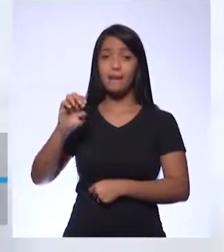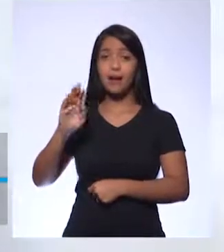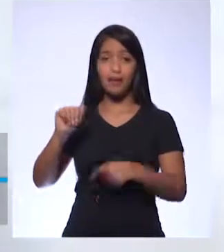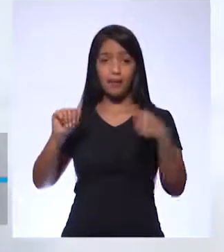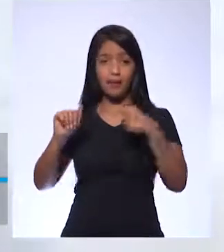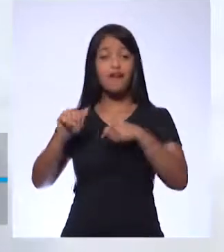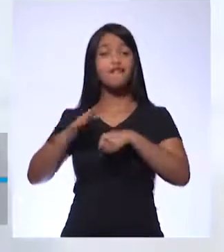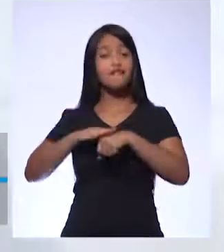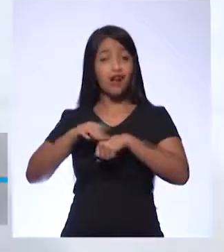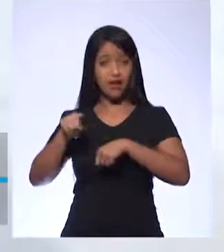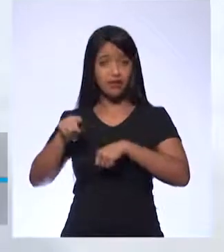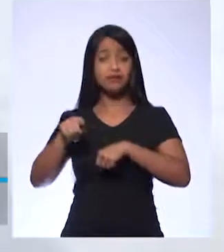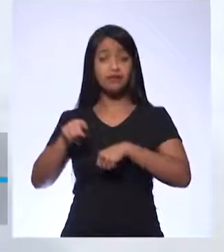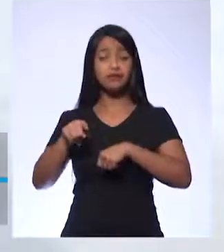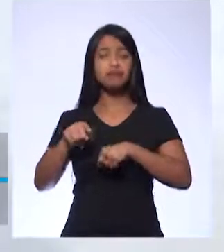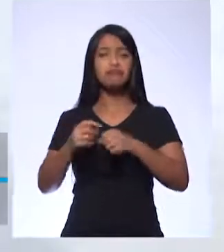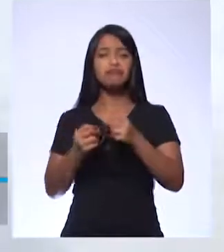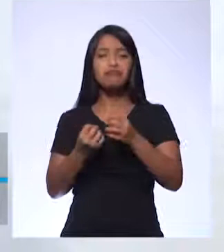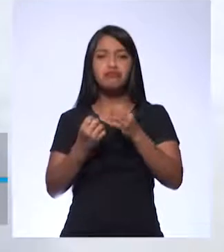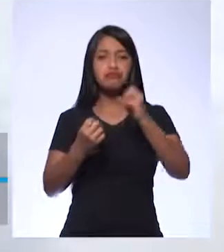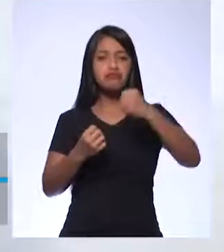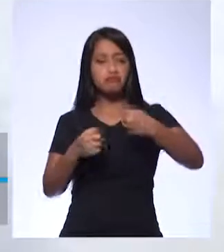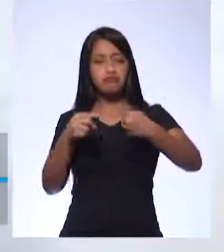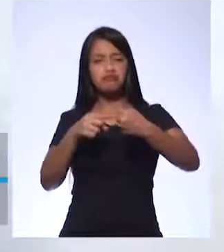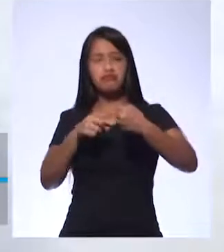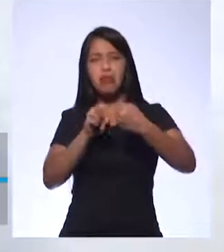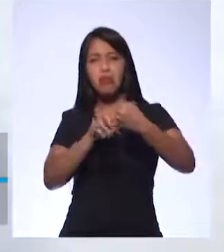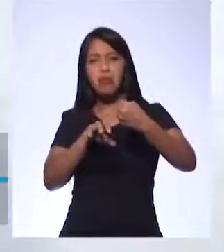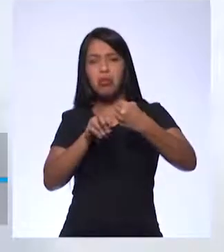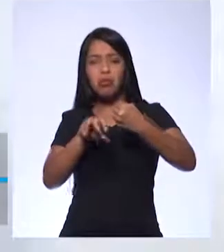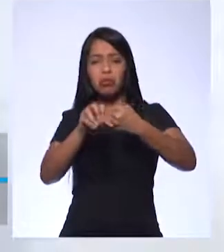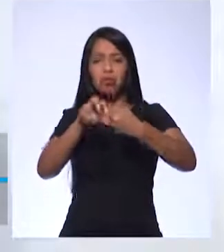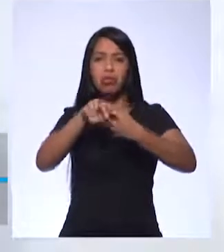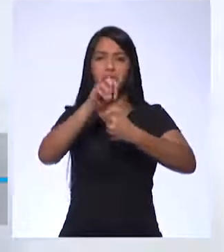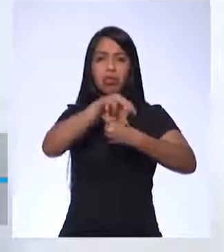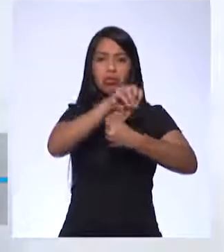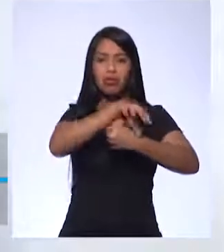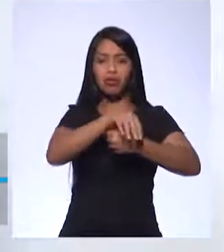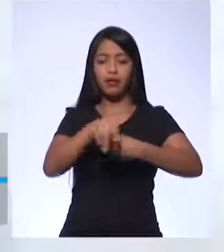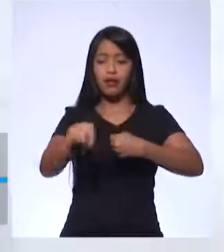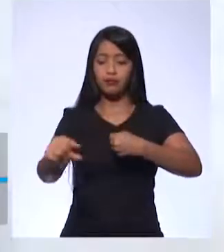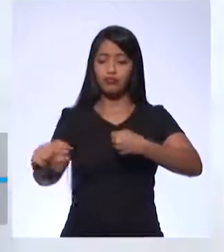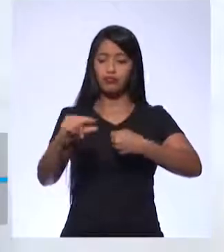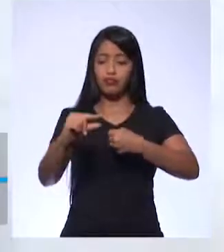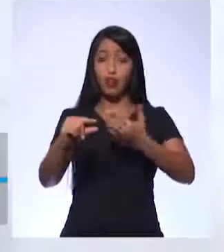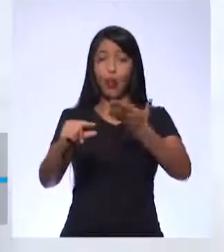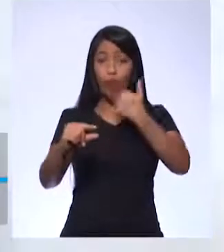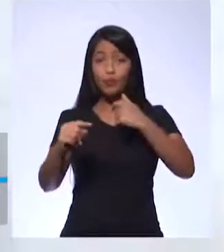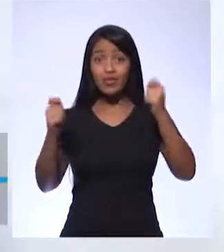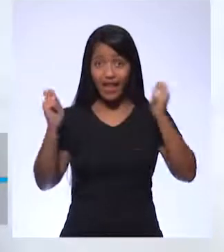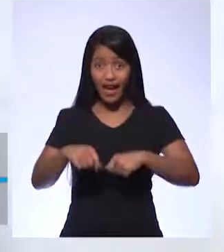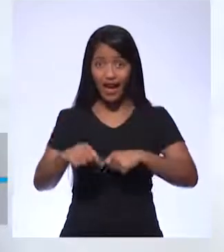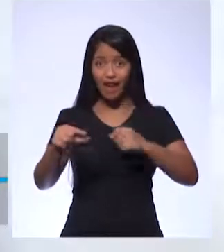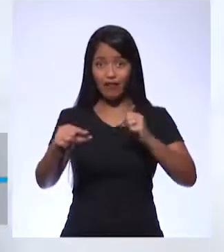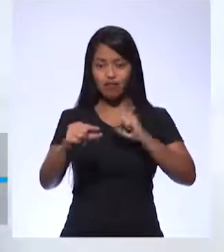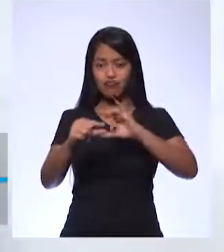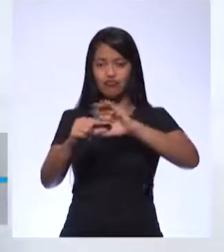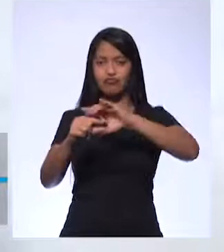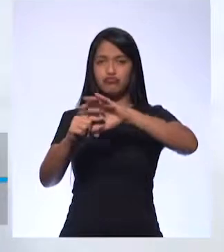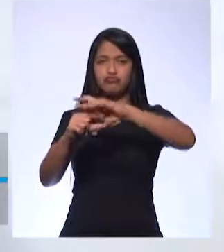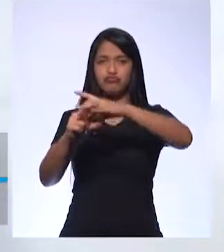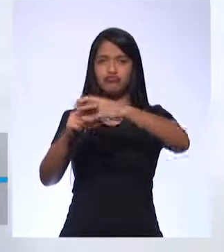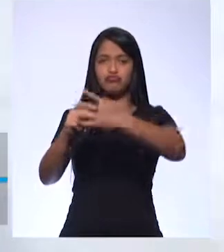Elas vão emitir pseudópodes e vão rodear a coisa que elas acham que é um alimento, tá? E se for um alimento, elas